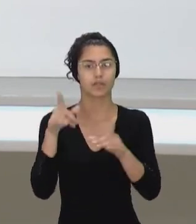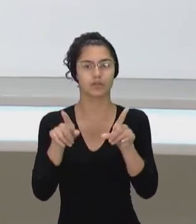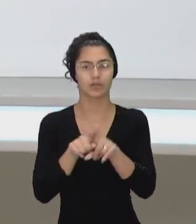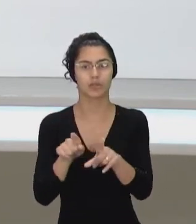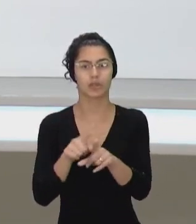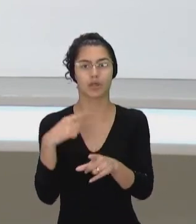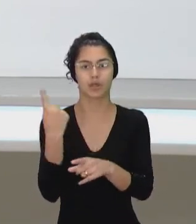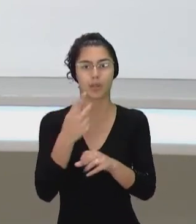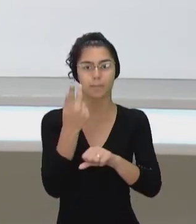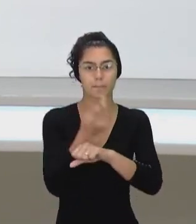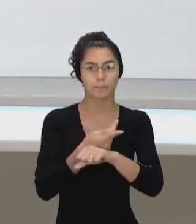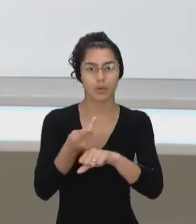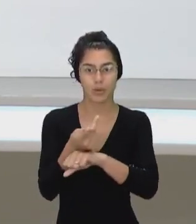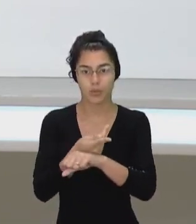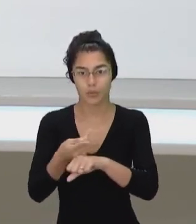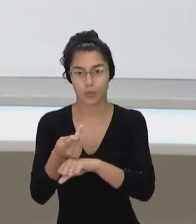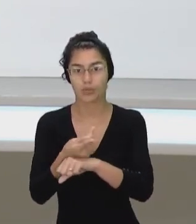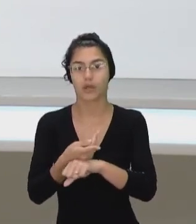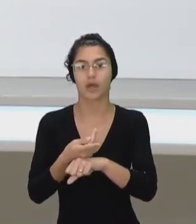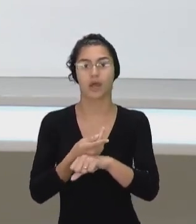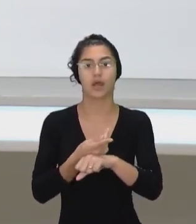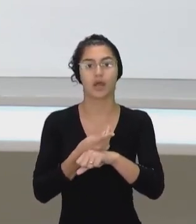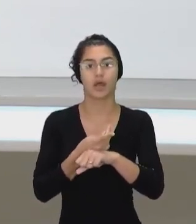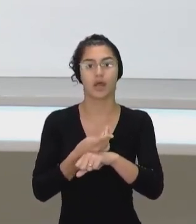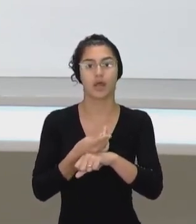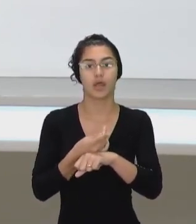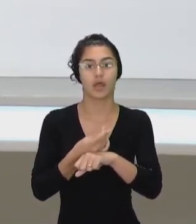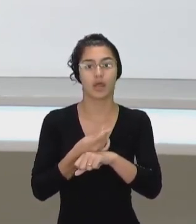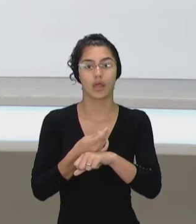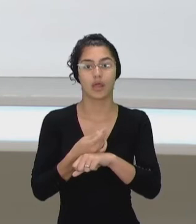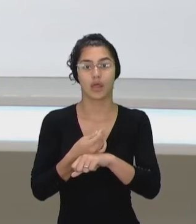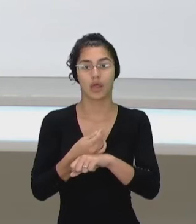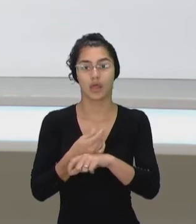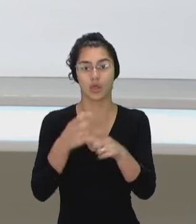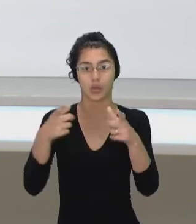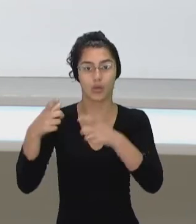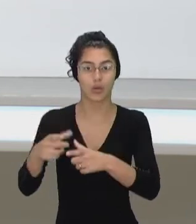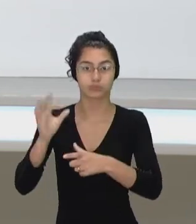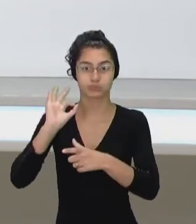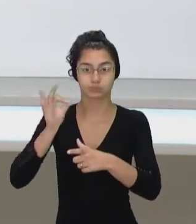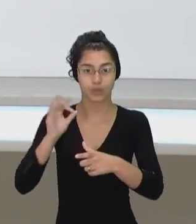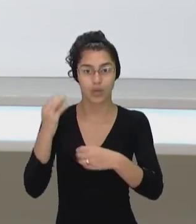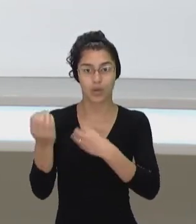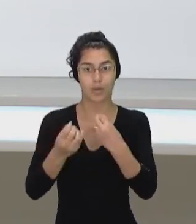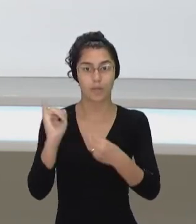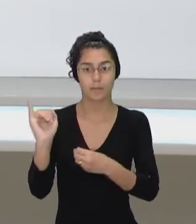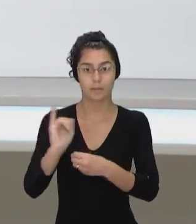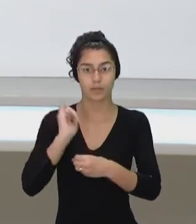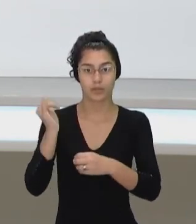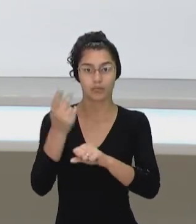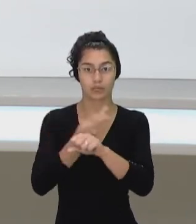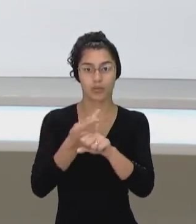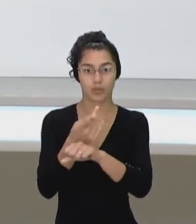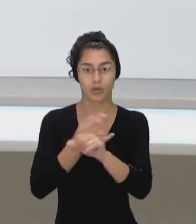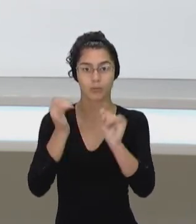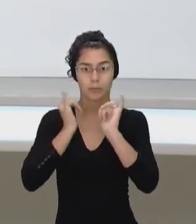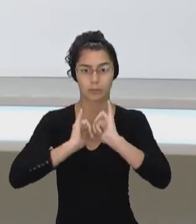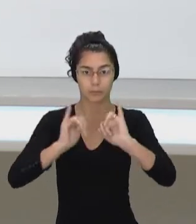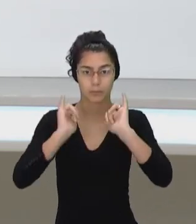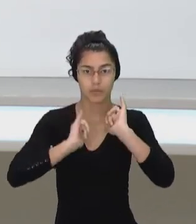a gente buscar, então, em fontes confiáveis, Então, quanto é importante a gente buscar aí em